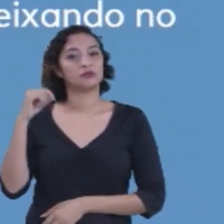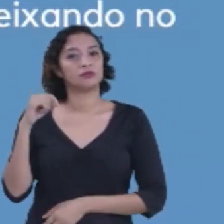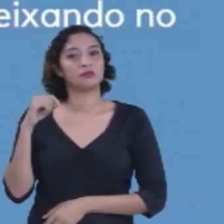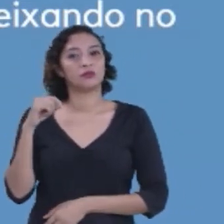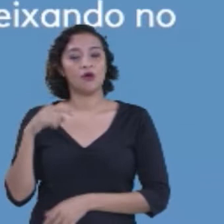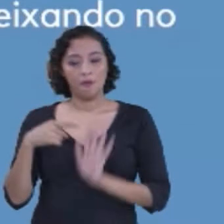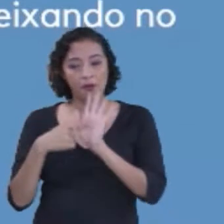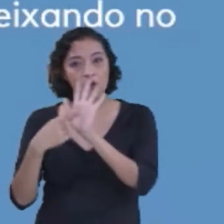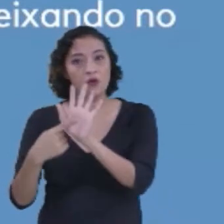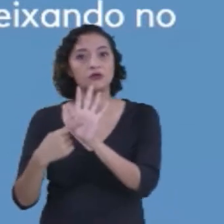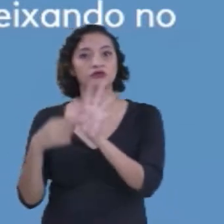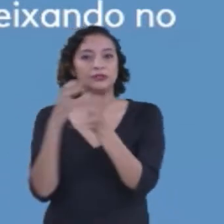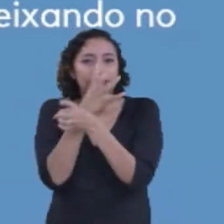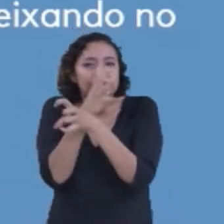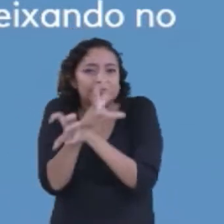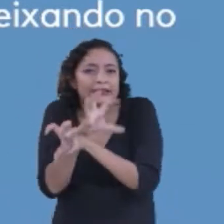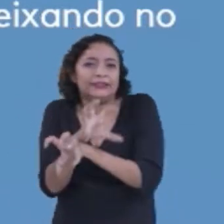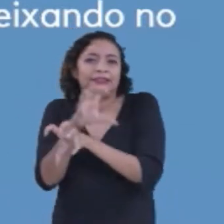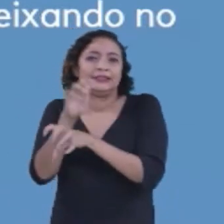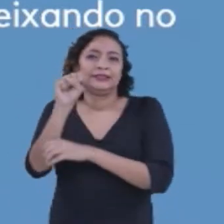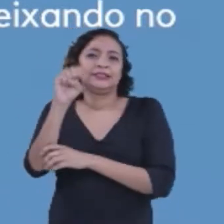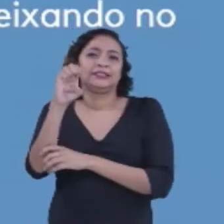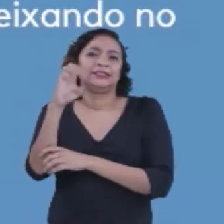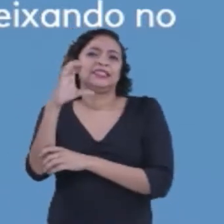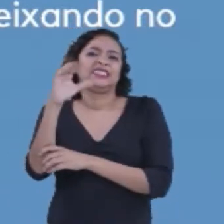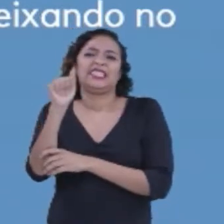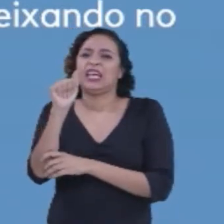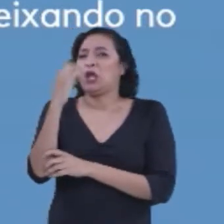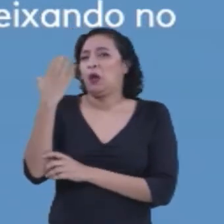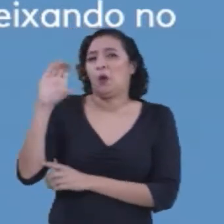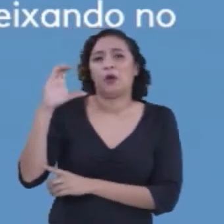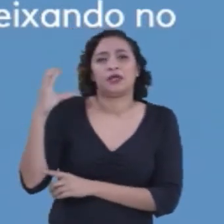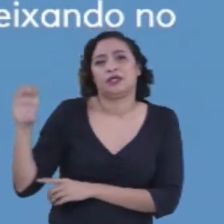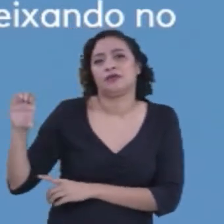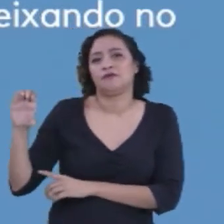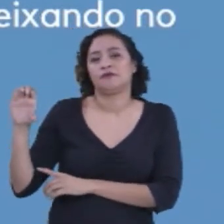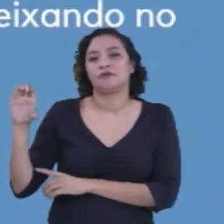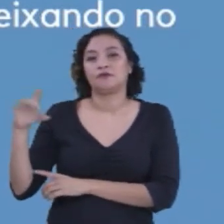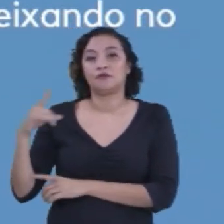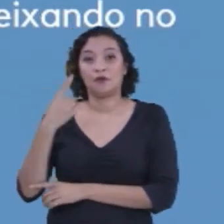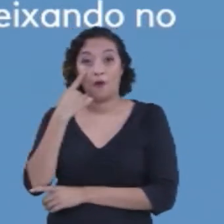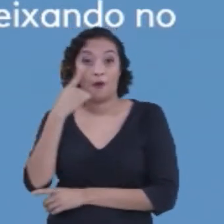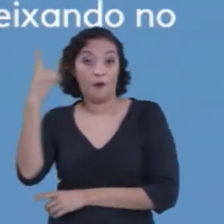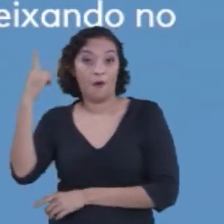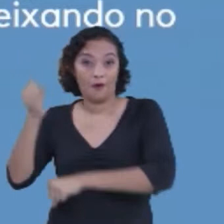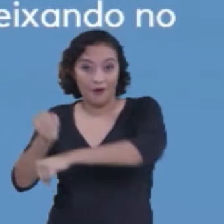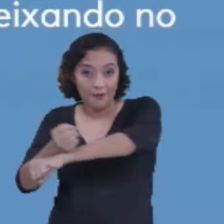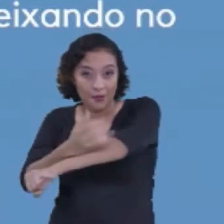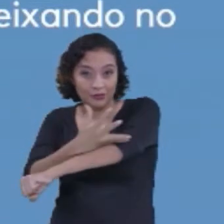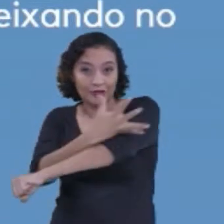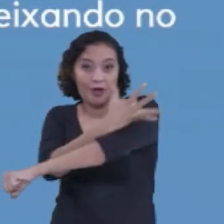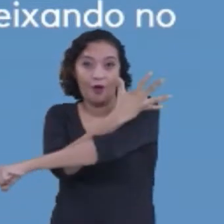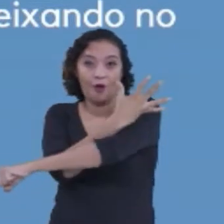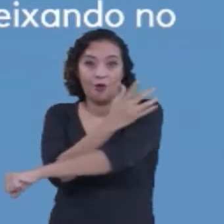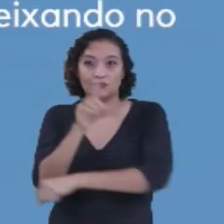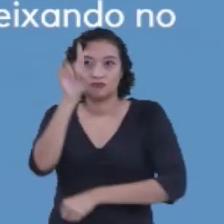brava, terrível, terrível. Olha aqui a pontuação indicando aqui uma